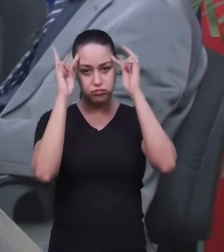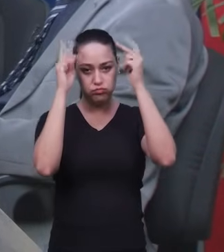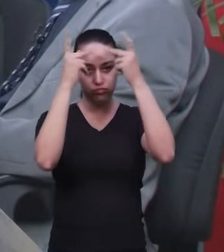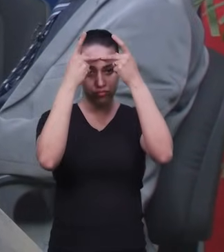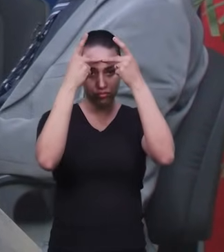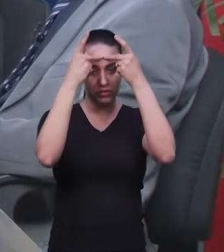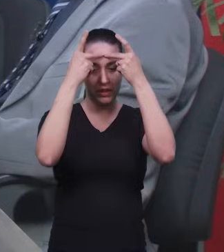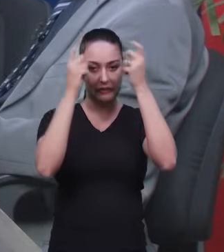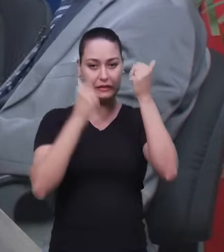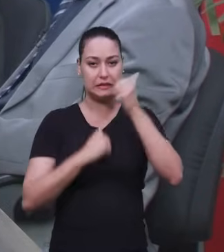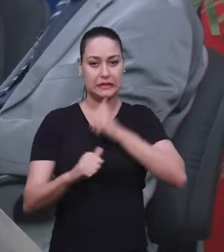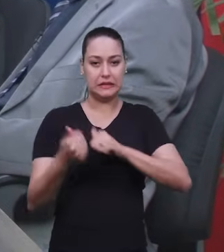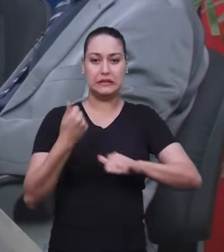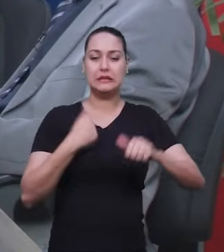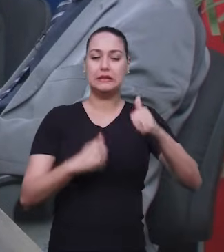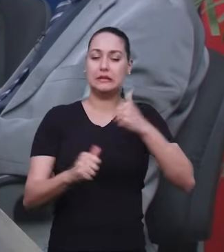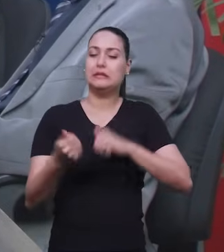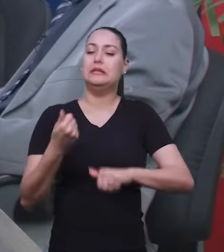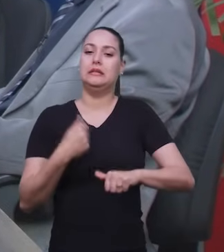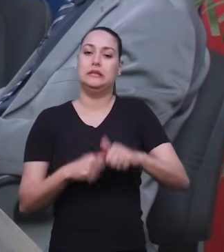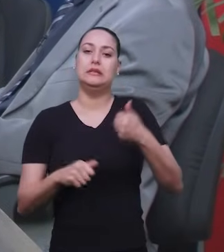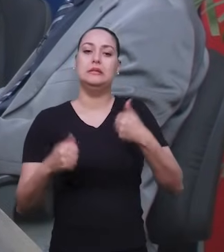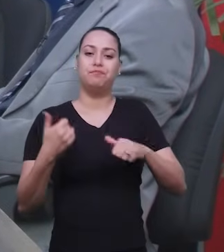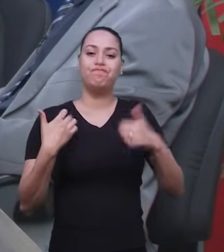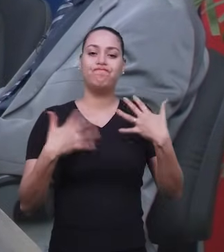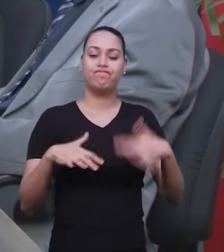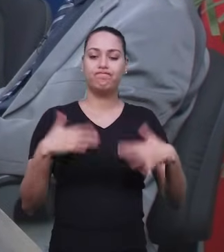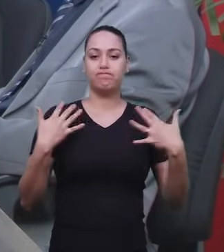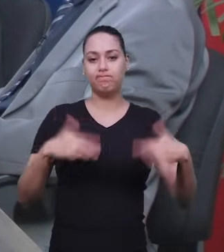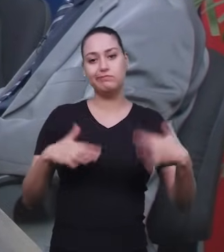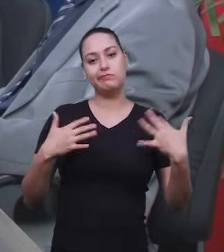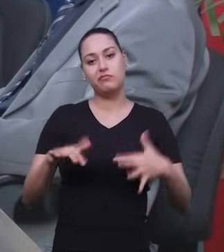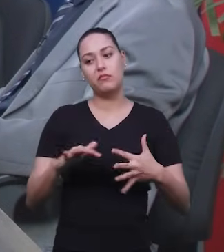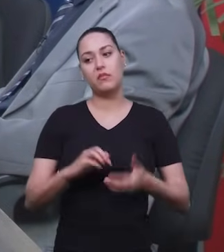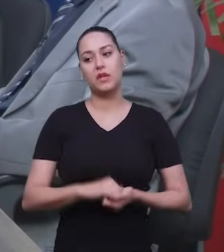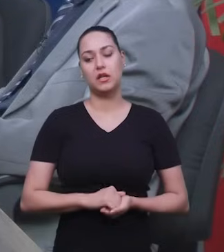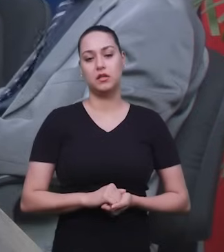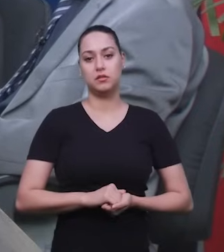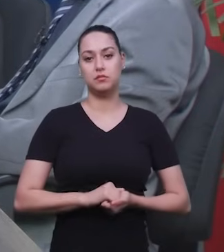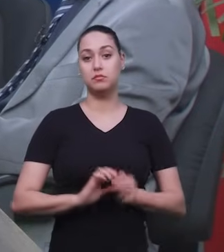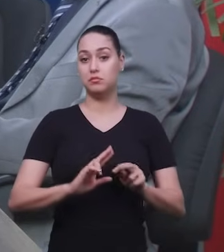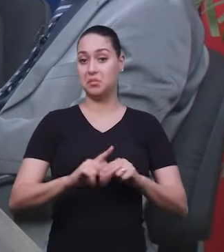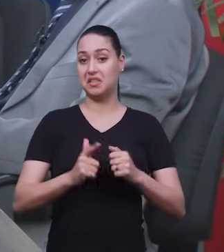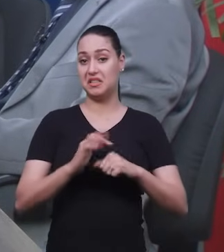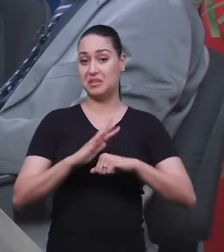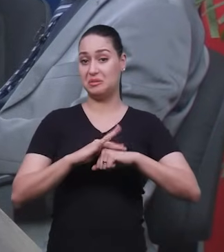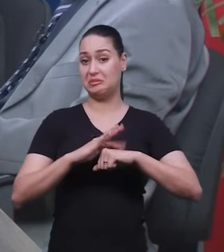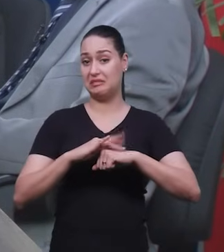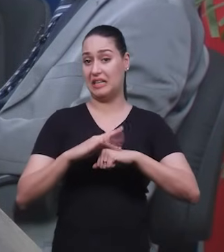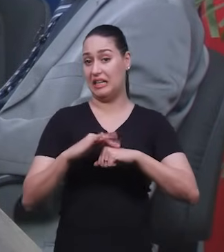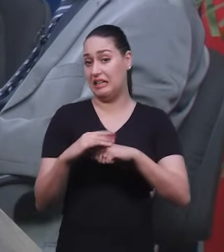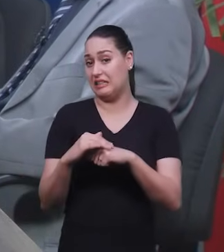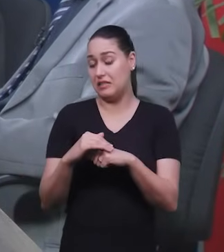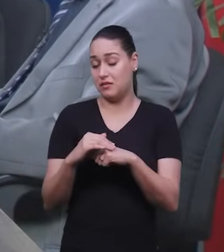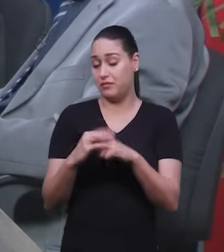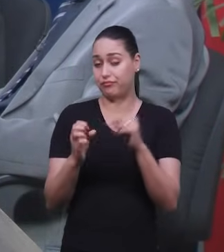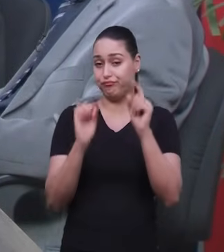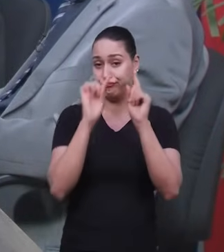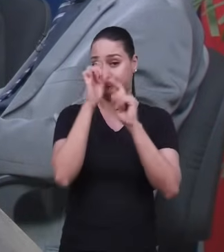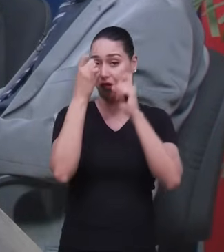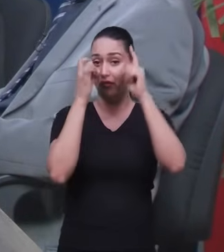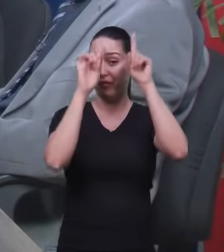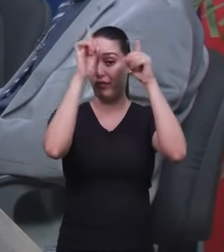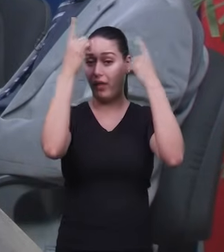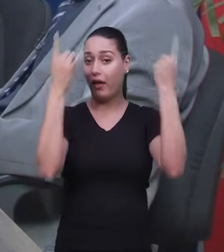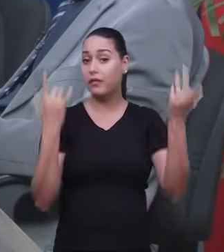de ansiedade, né? Isso. E com isso as pessoas criam uma doença que não existe, né? Uma realidade que não